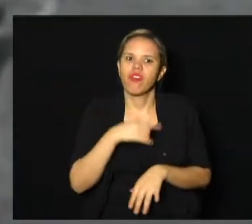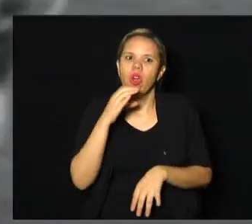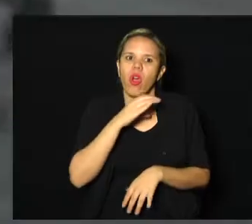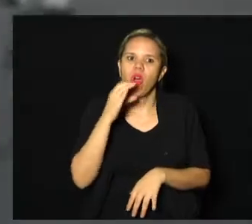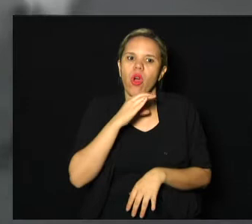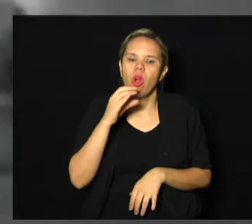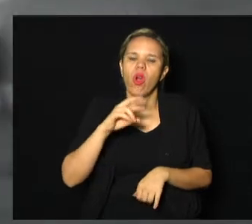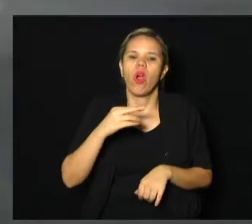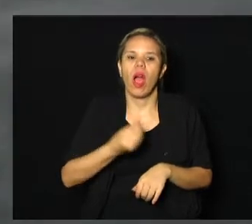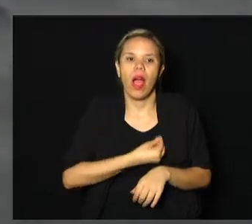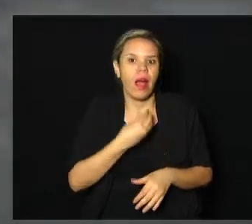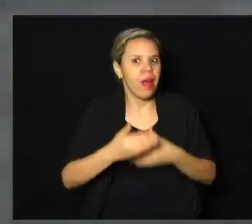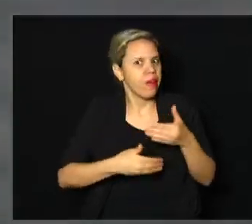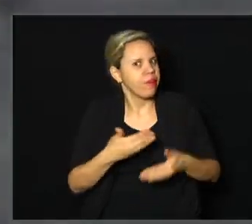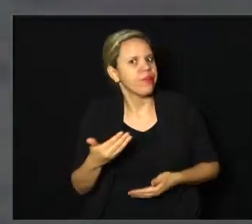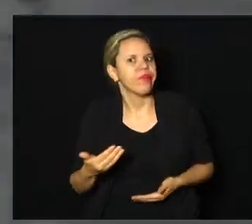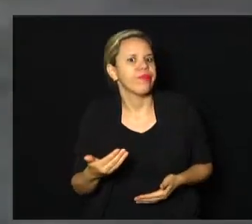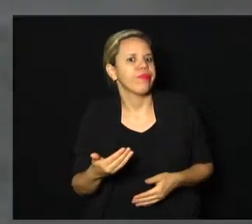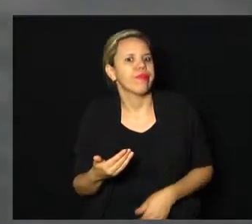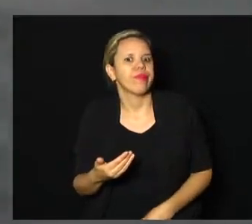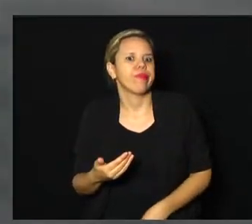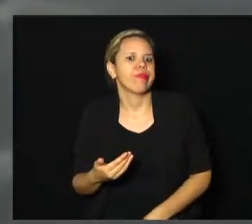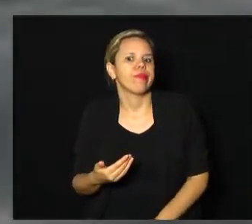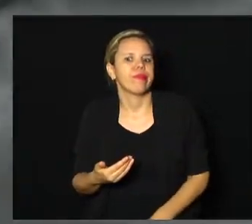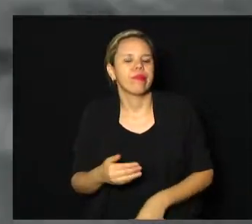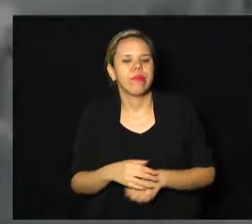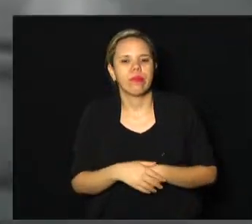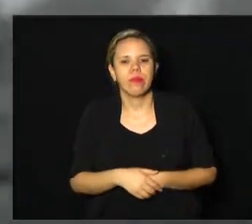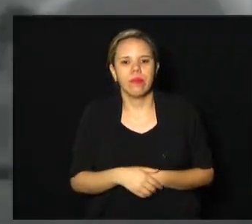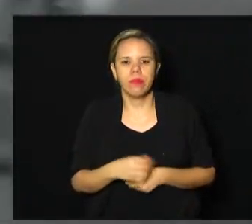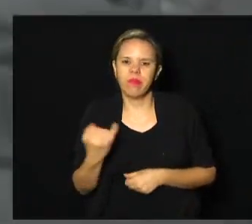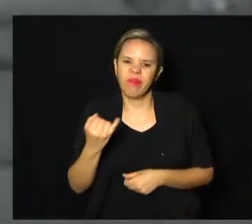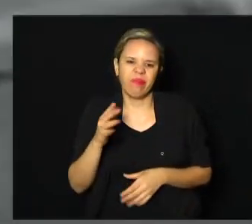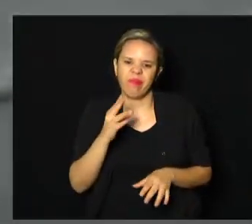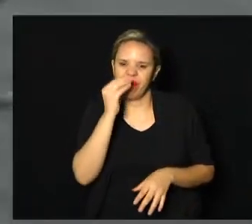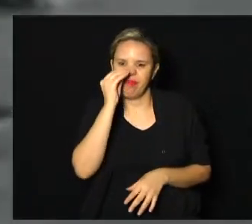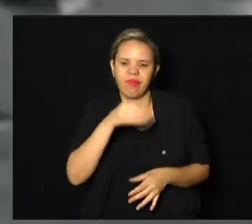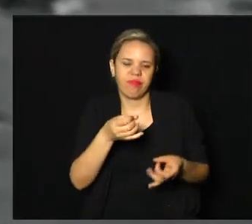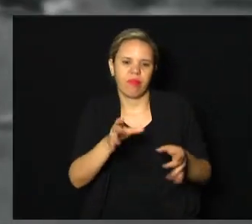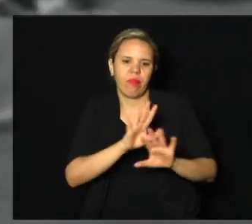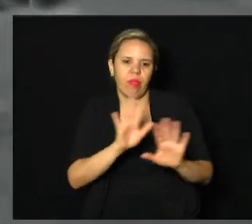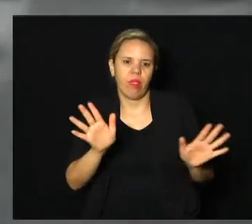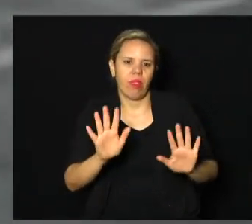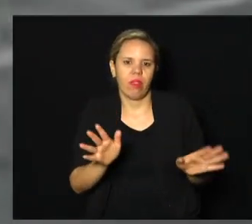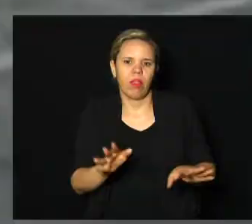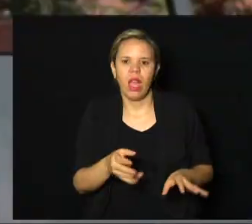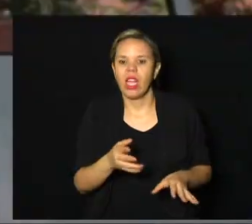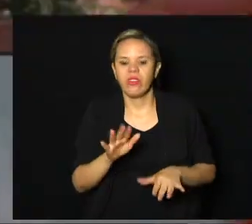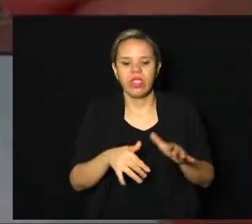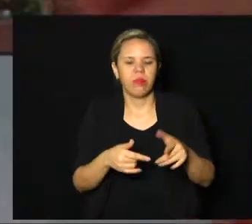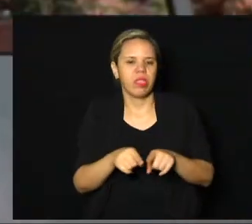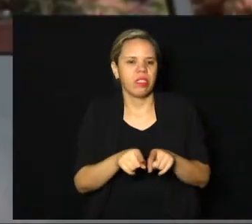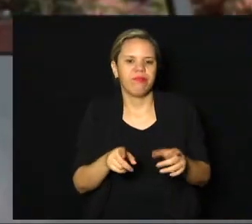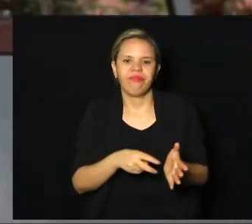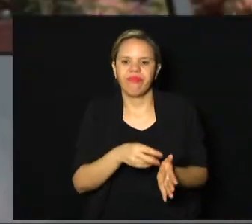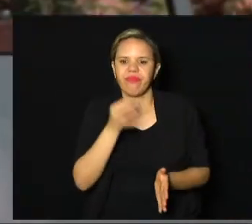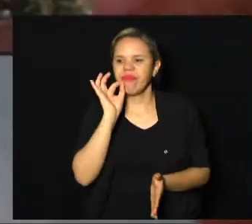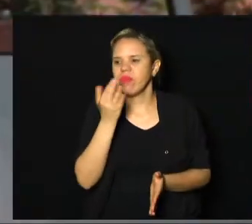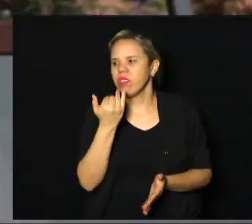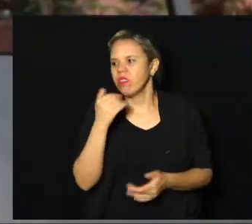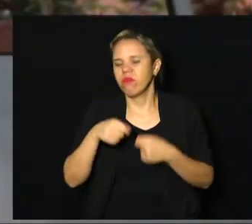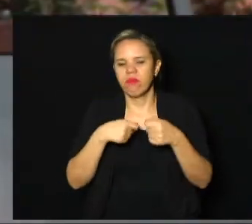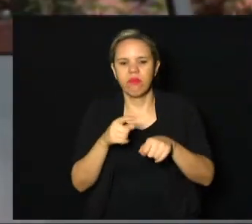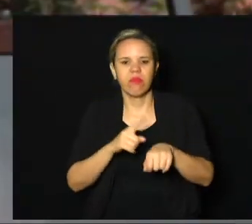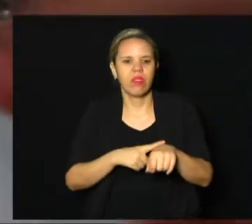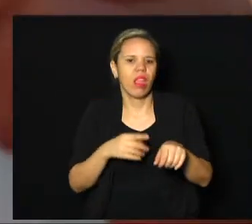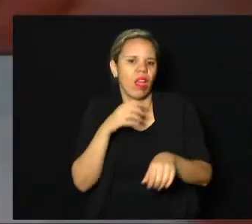da rotina, enfim, A gente tudo, não dá né? muita importância, né? Tem gente que não toma nem café da manhã, né? Já É. acorda, já está em cima